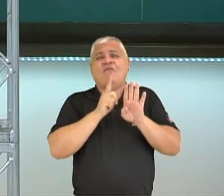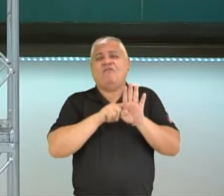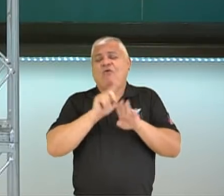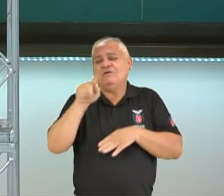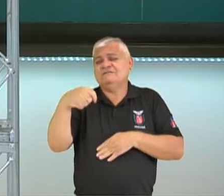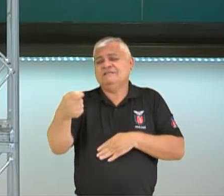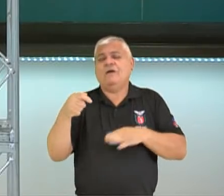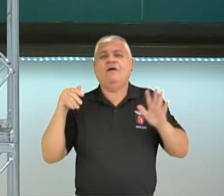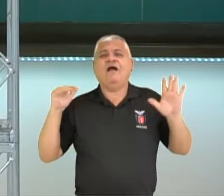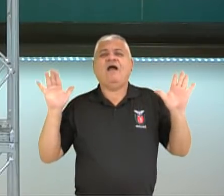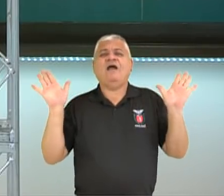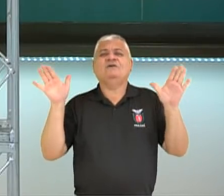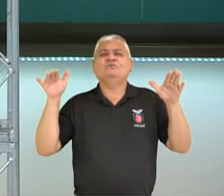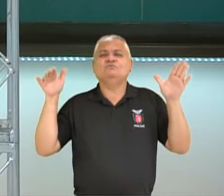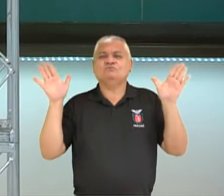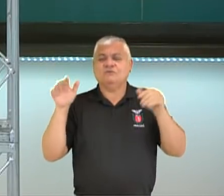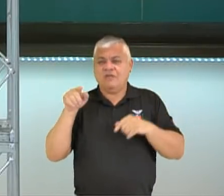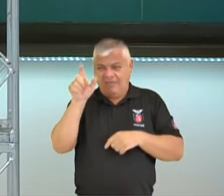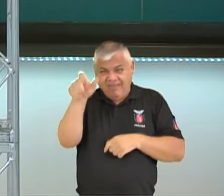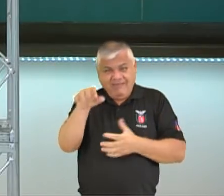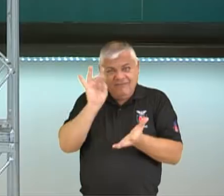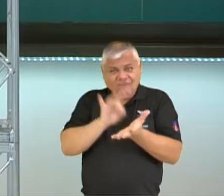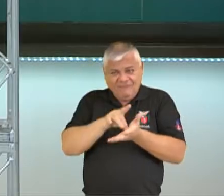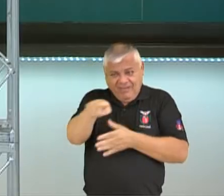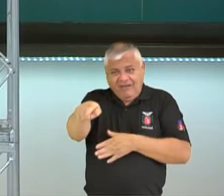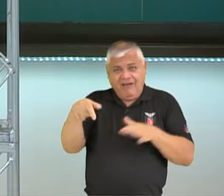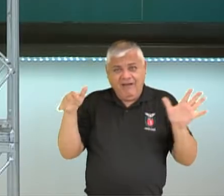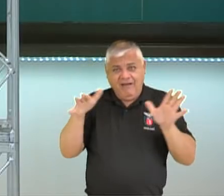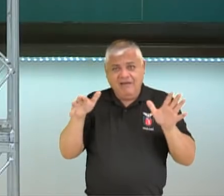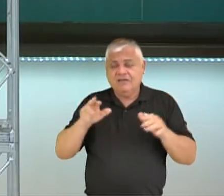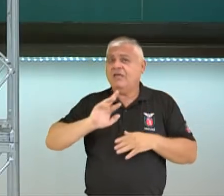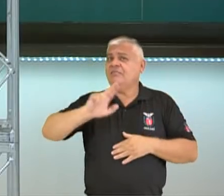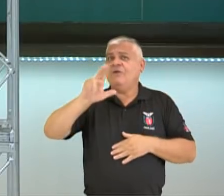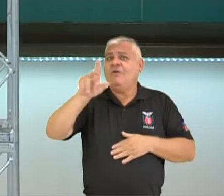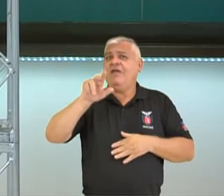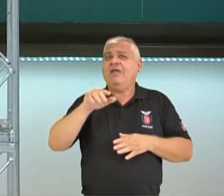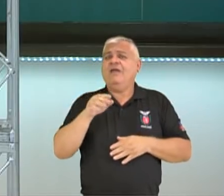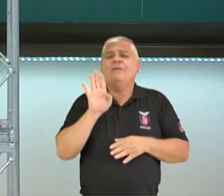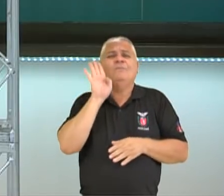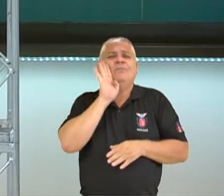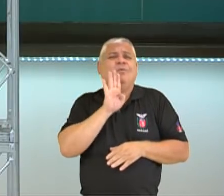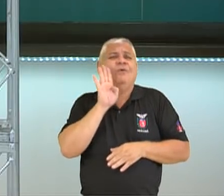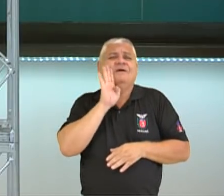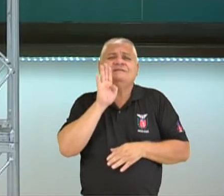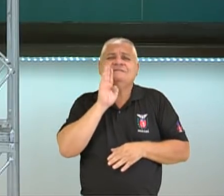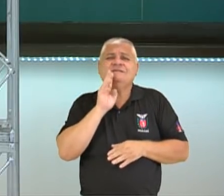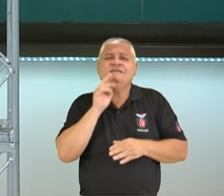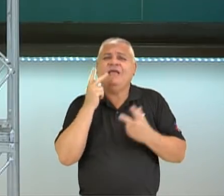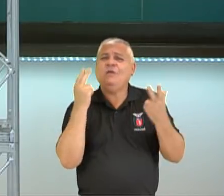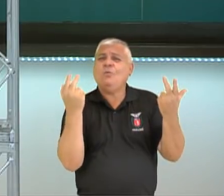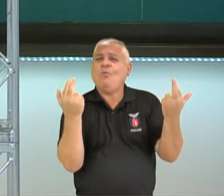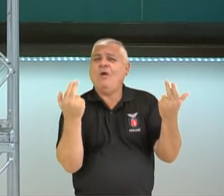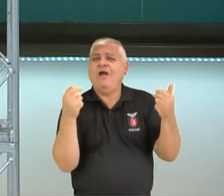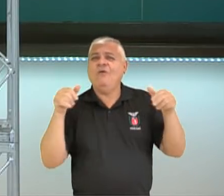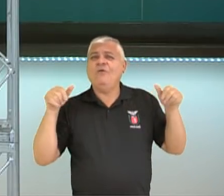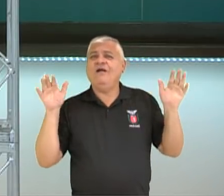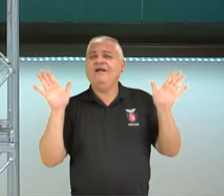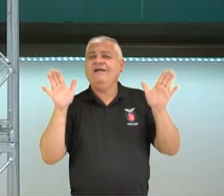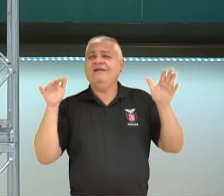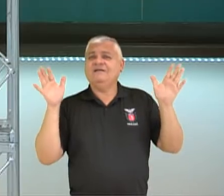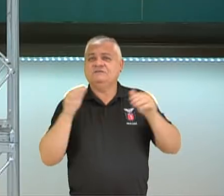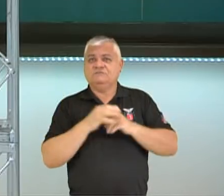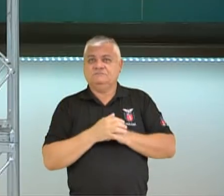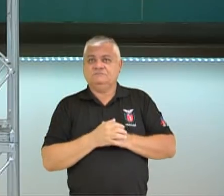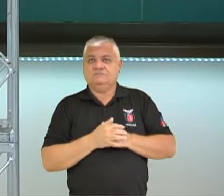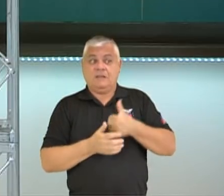anjo sua vó é um anjo não a sua avó é boazinha com um anjo imagina que vai a sua